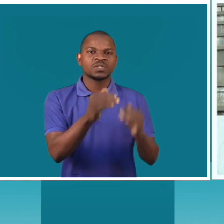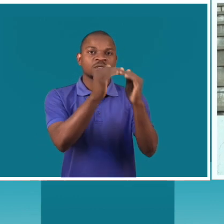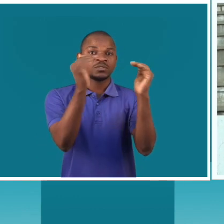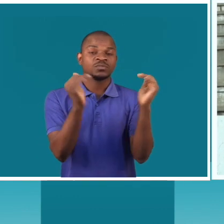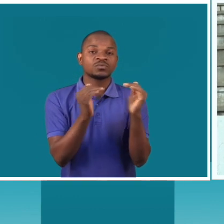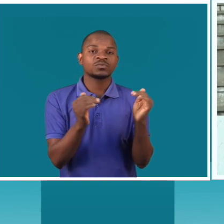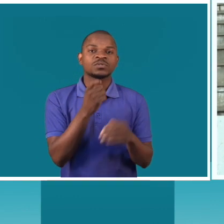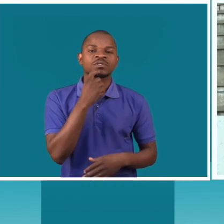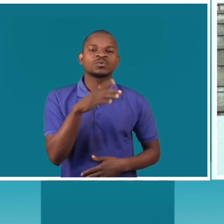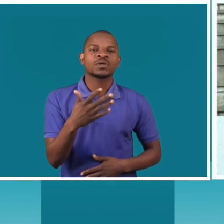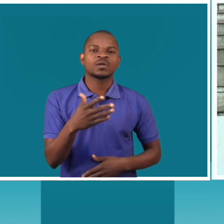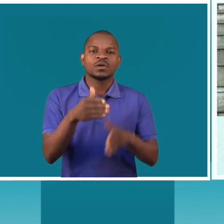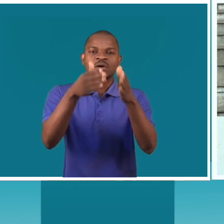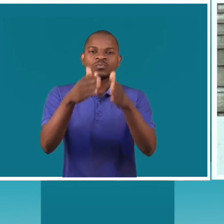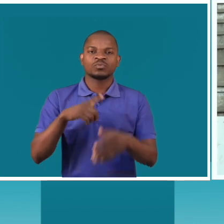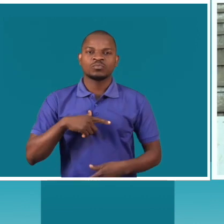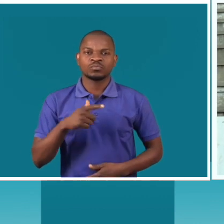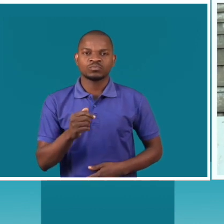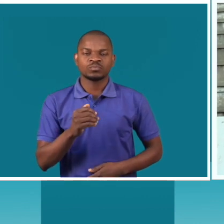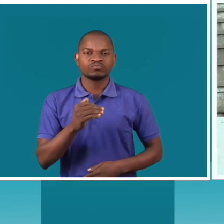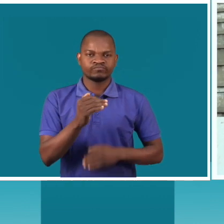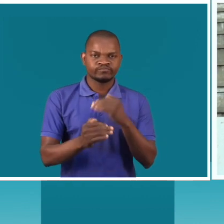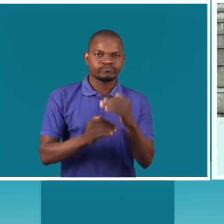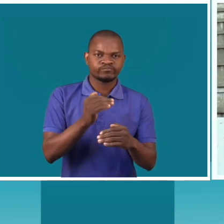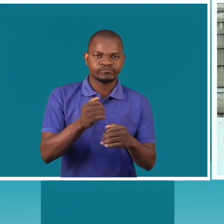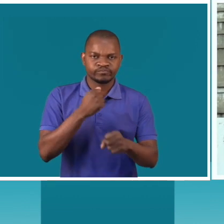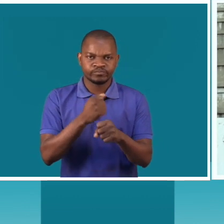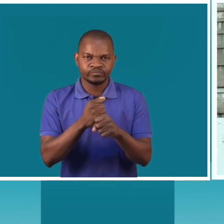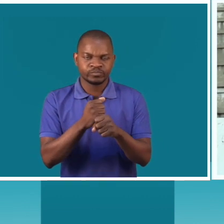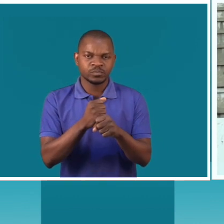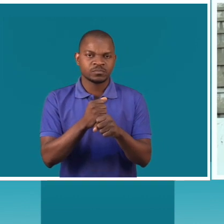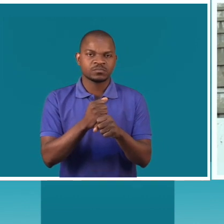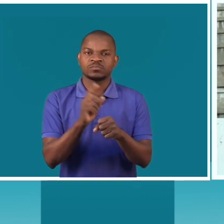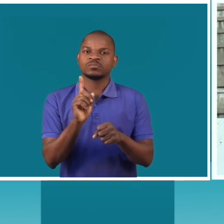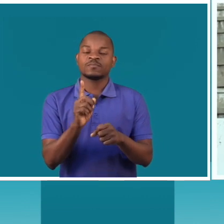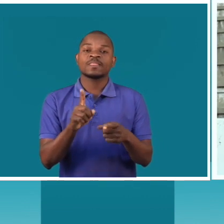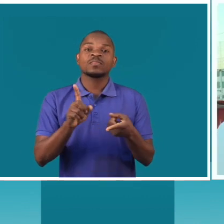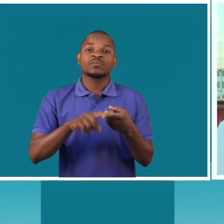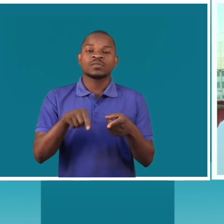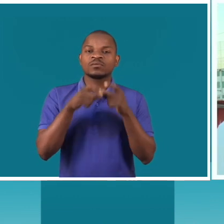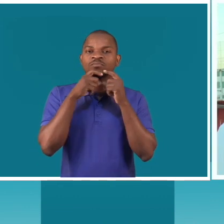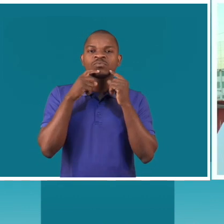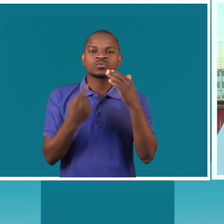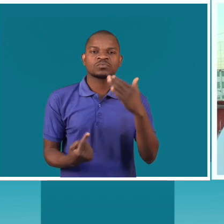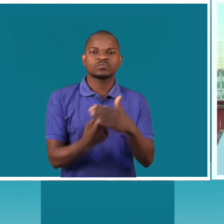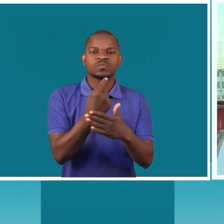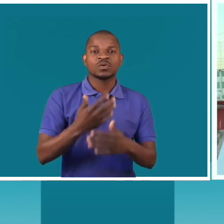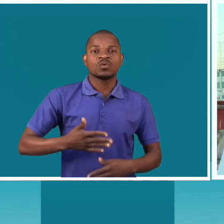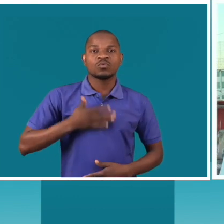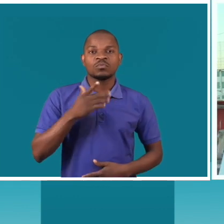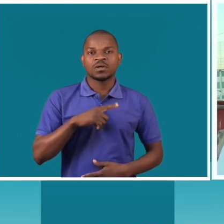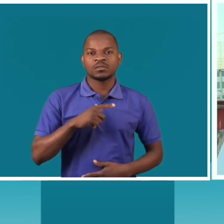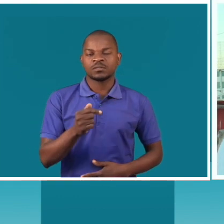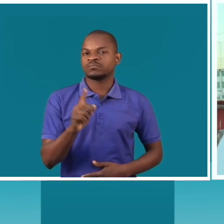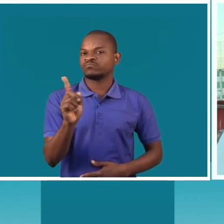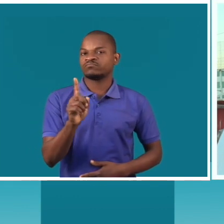estruturas das equipas não permitem que os treinadores desenvolvam o seu trabalho. As circunstâncias psicológicas que acontecem